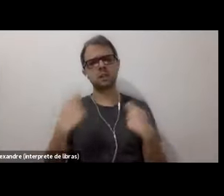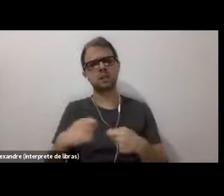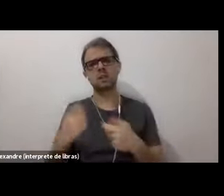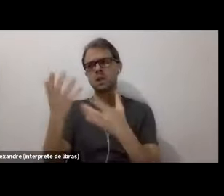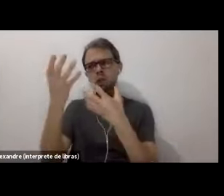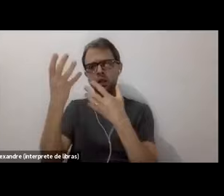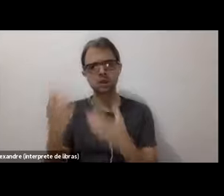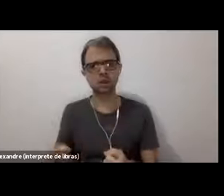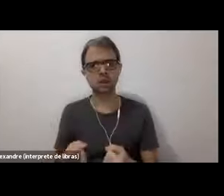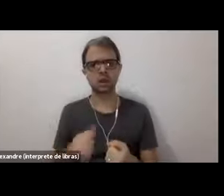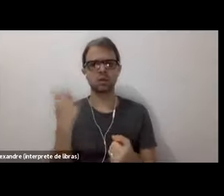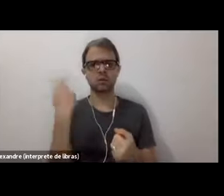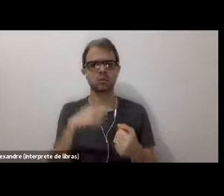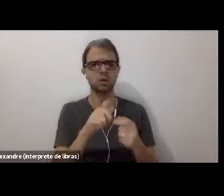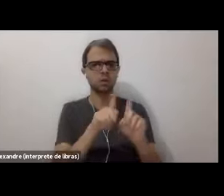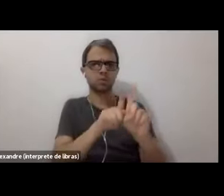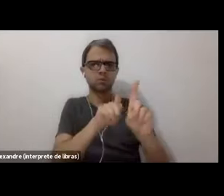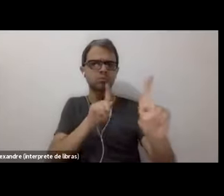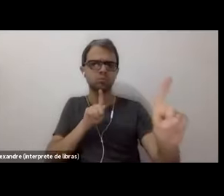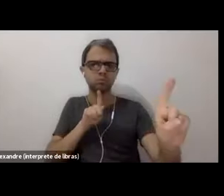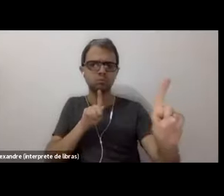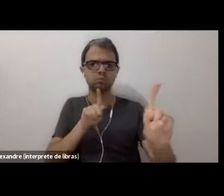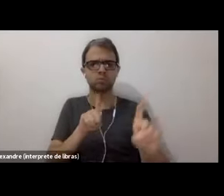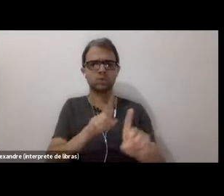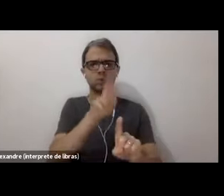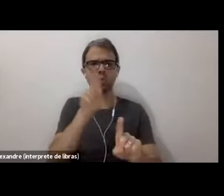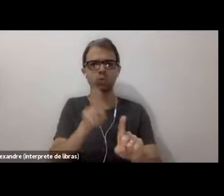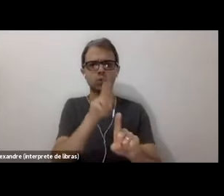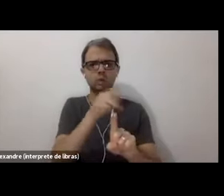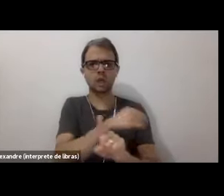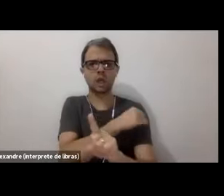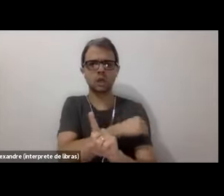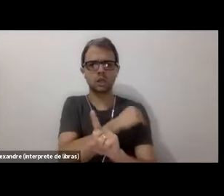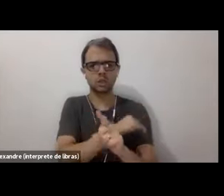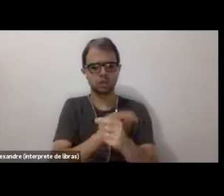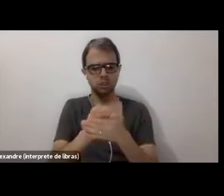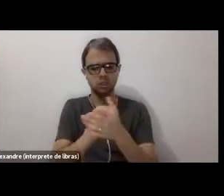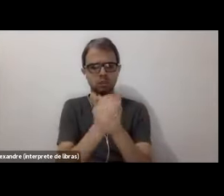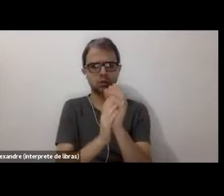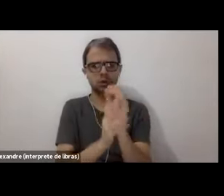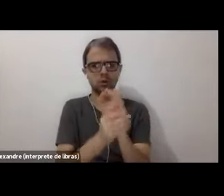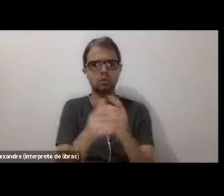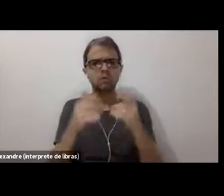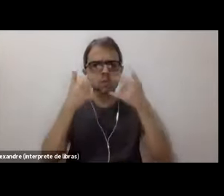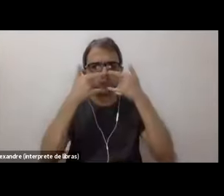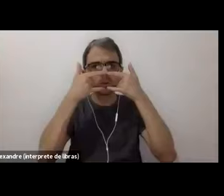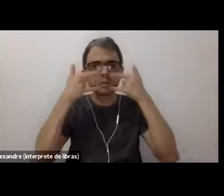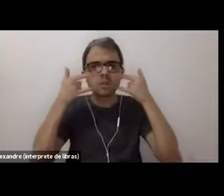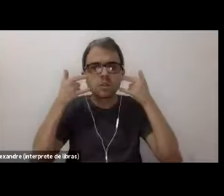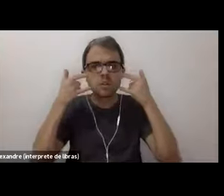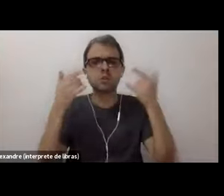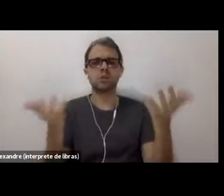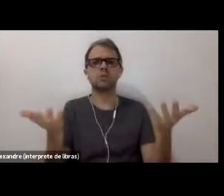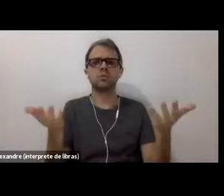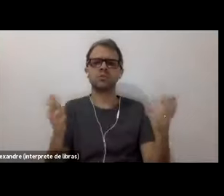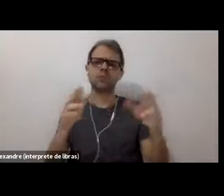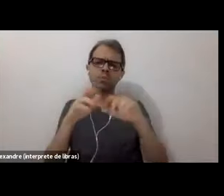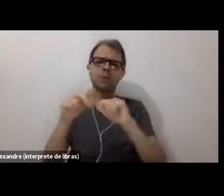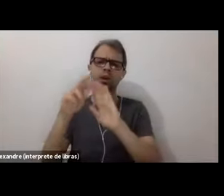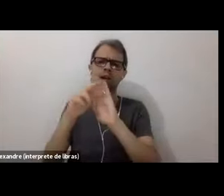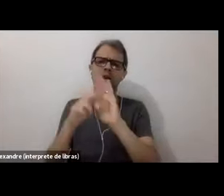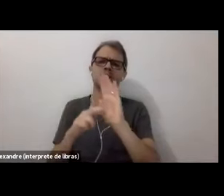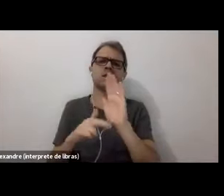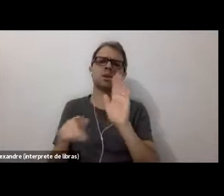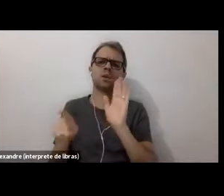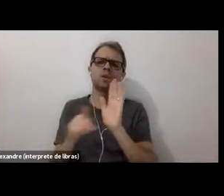distanciamento, o álcool gel, a limpeza de 3 em 3 horas, a remoção de lixo, que é um protocolo do Estado de São Paulo. Só que a gente tem que pensar,